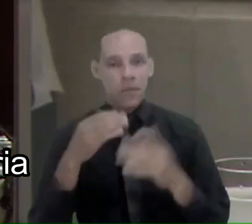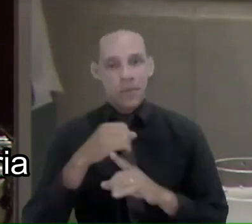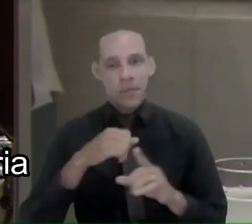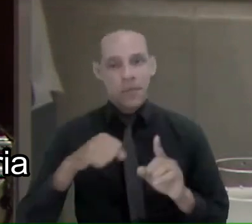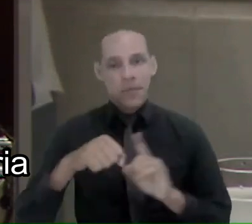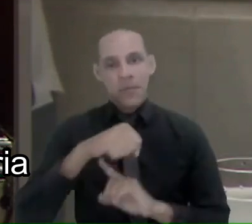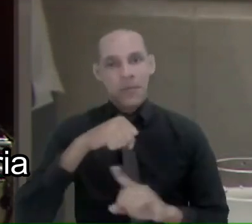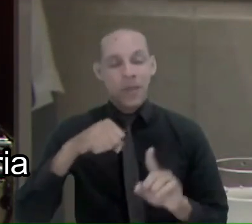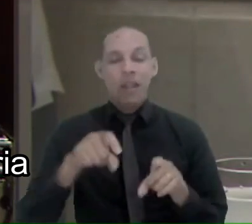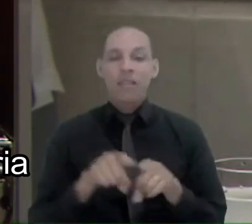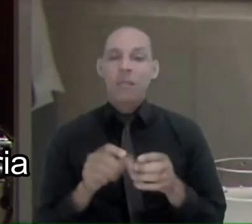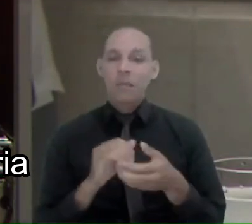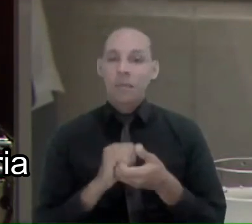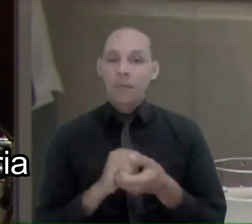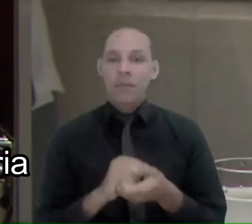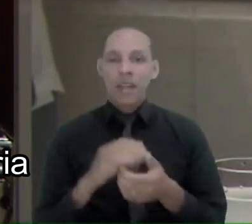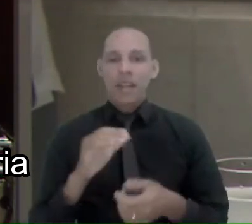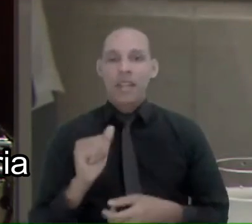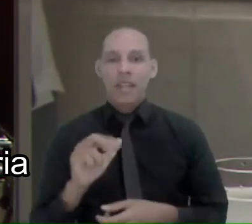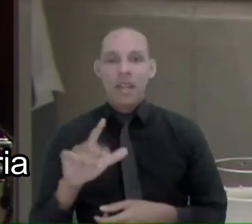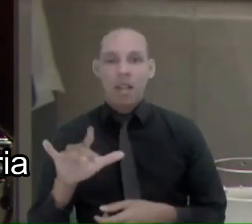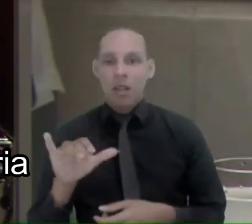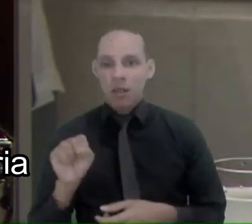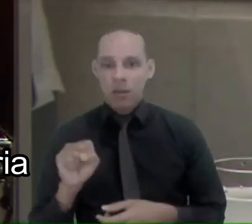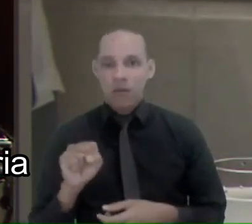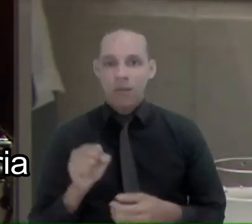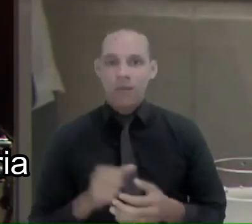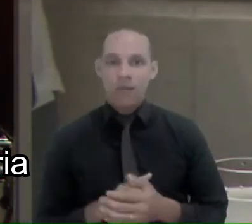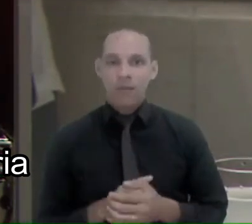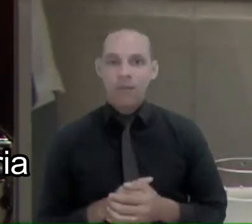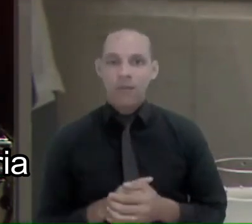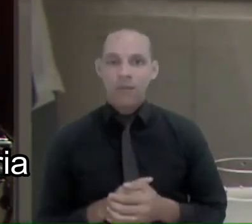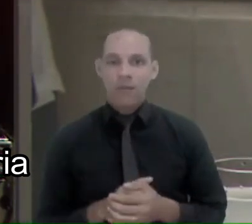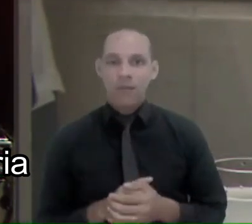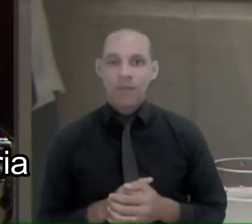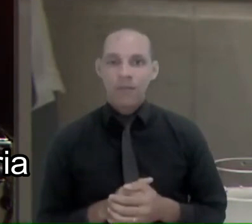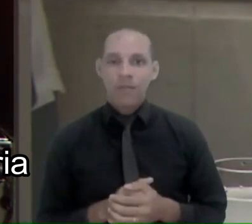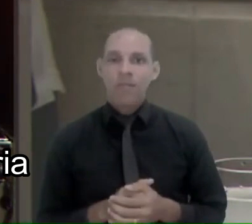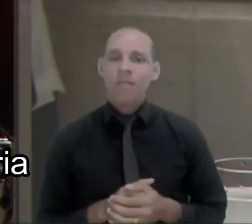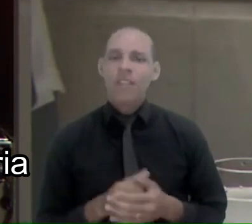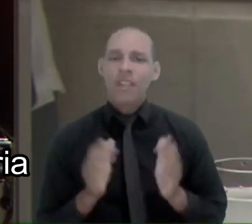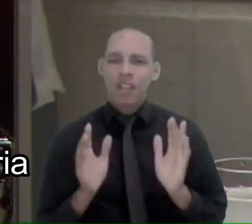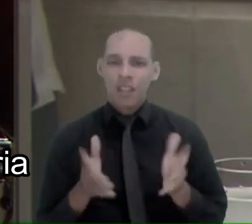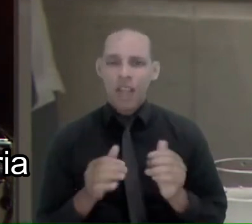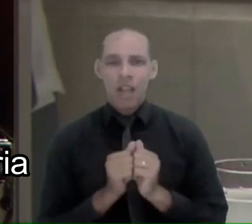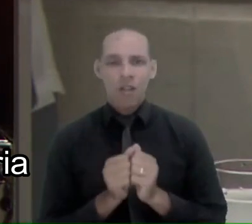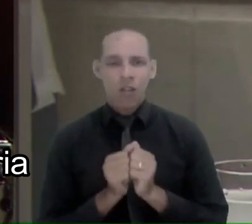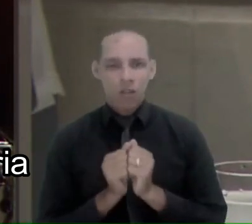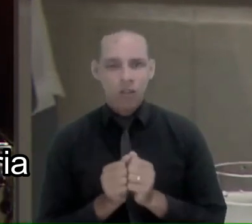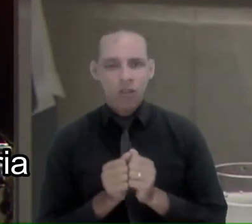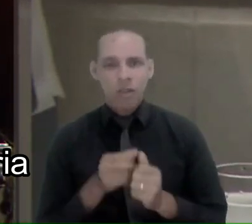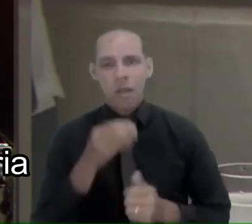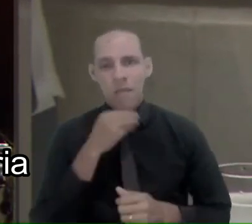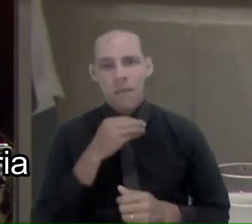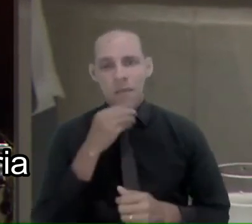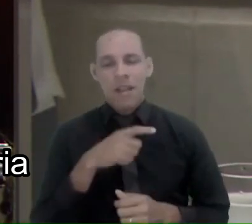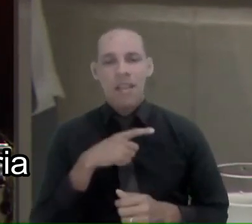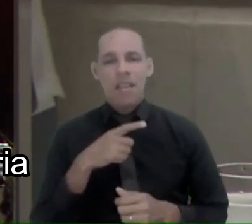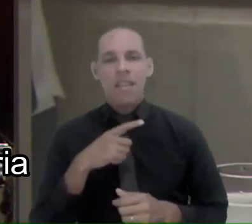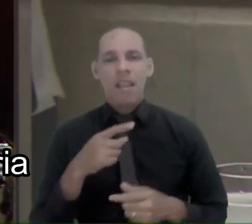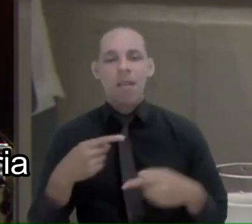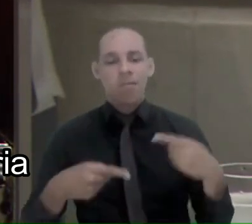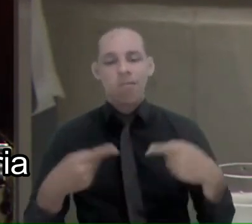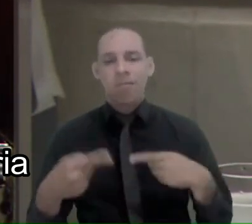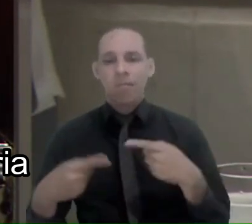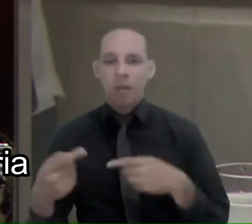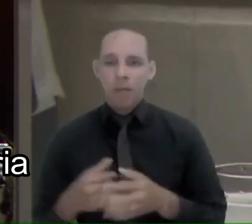cumprimento também Carlos, que leva essa luta à frente. Já tivemos em várias oportunidades discutindo a tuberculose no Rio de Janeiro e